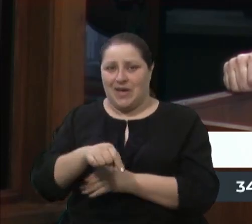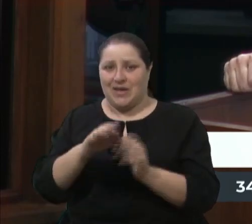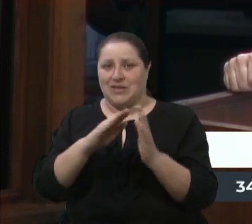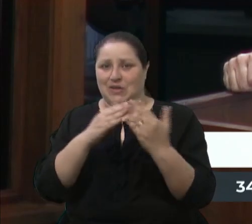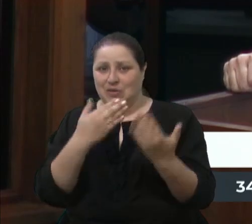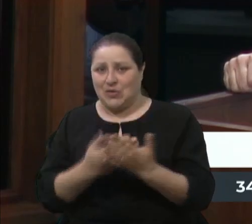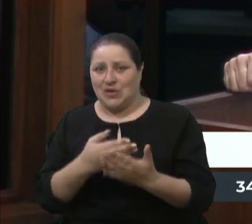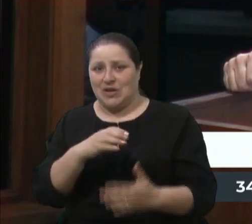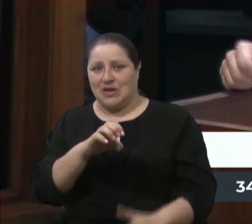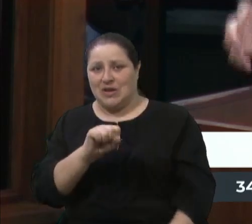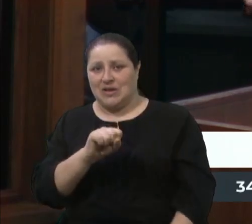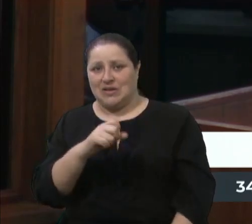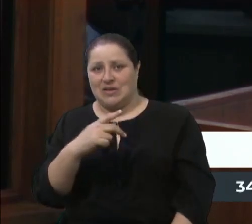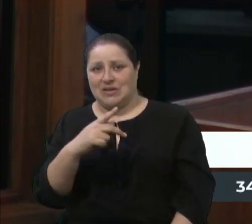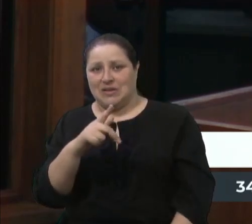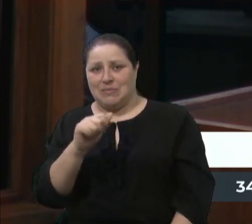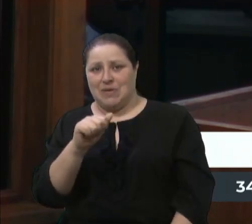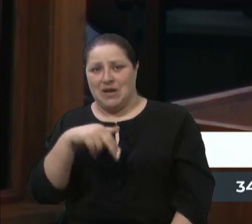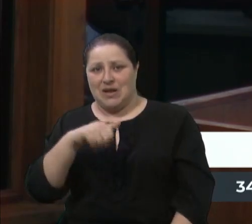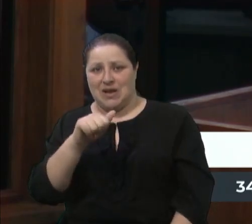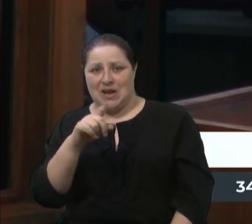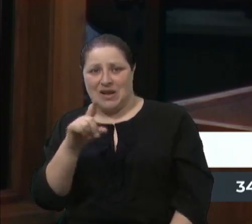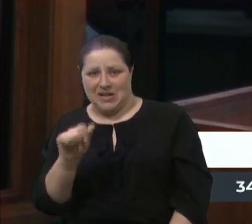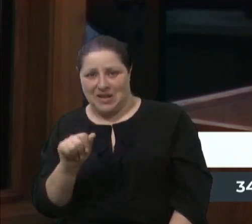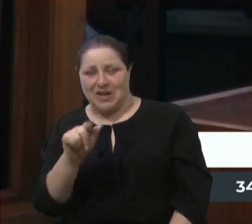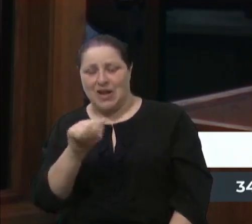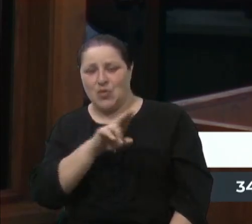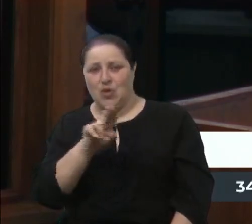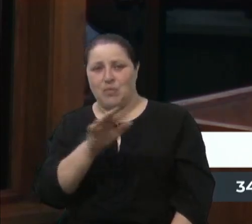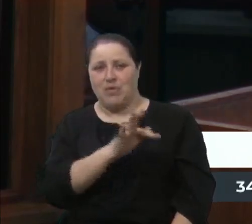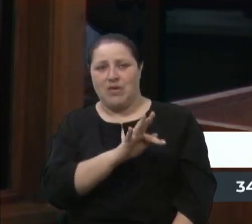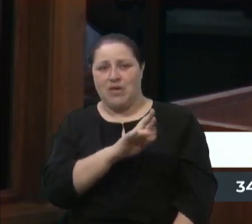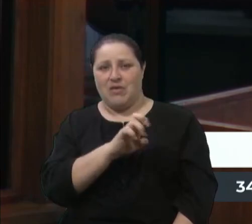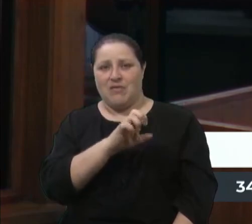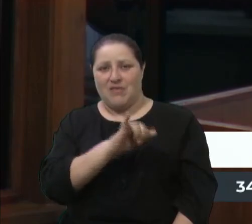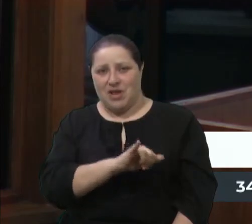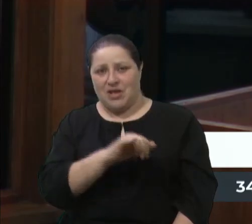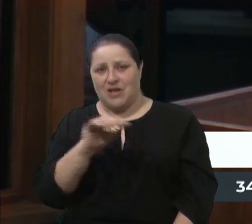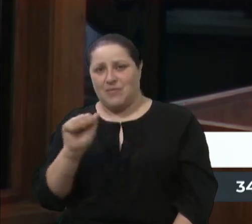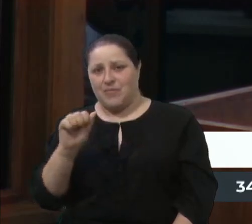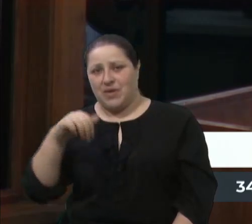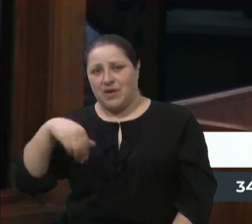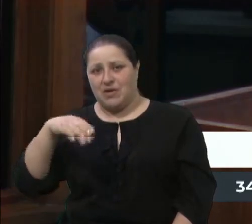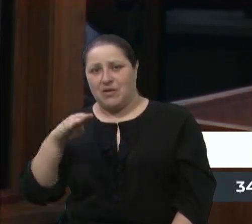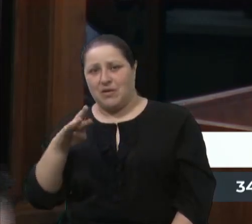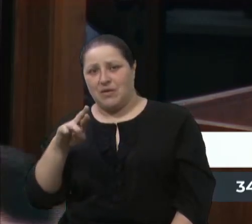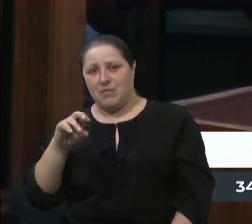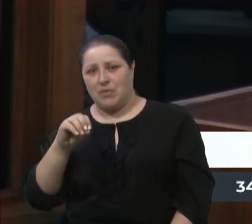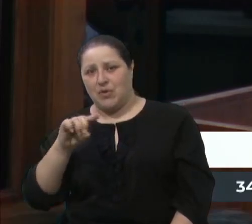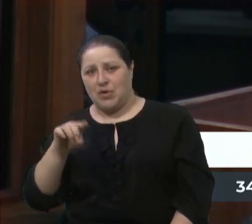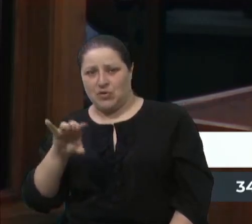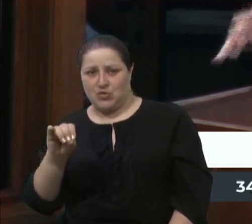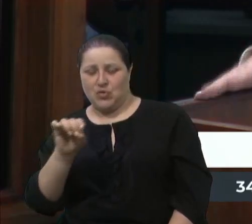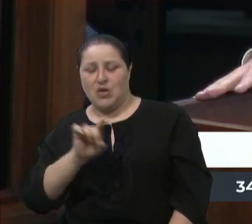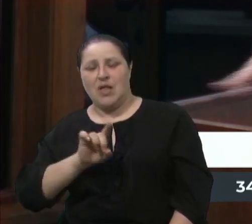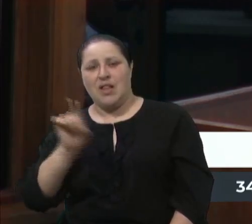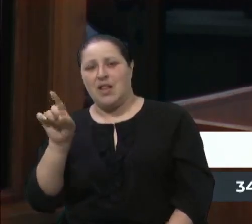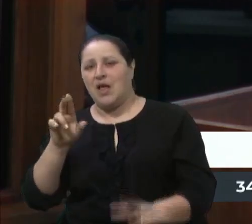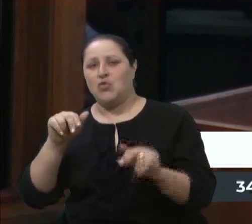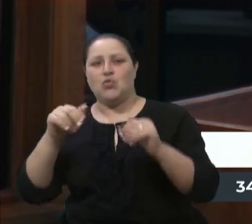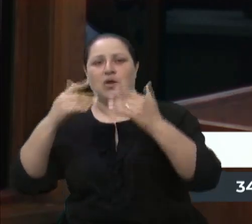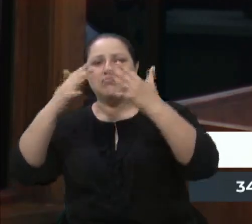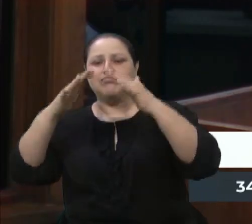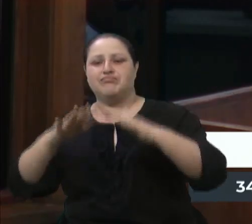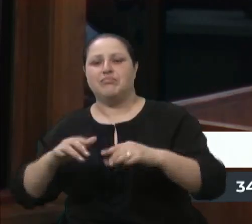Frei Ambrósio, que é uma escola que a estrutura dela é ótima, nunca vai cair a escola porque era um convento lá, enfim, uma escola religiosa.